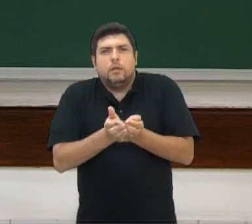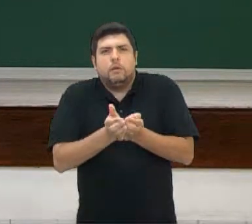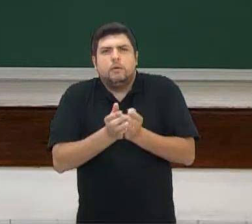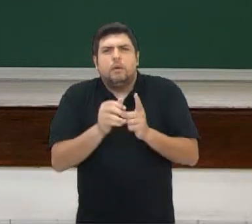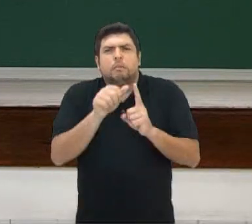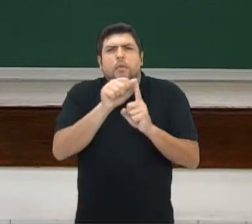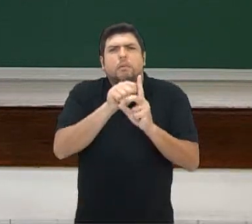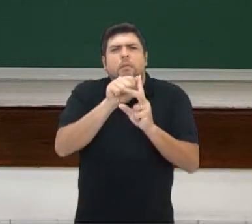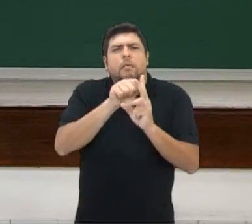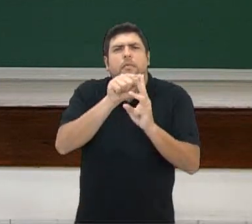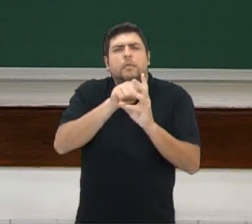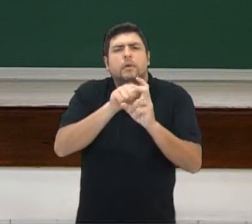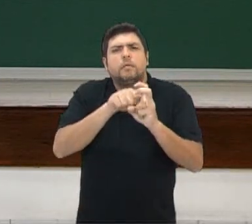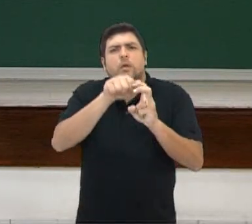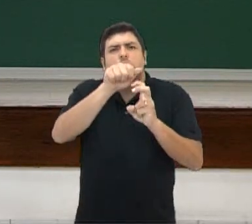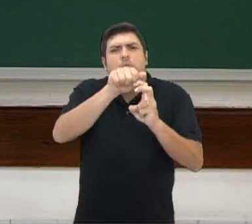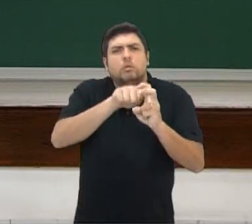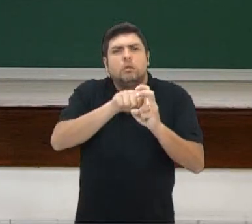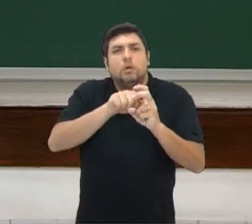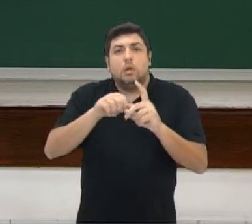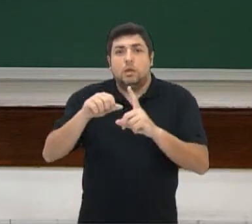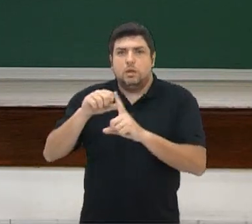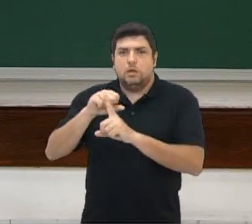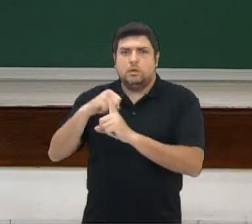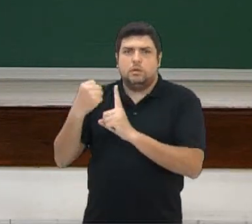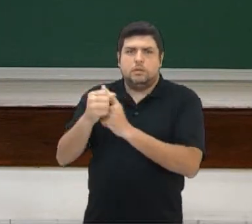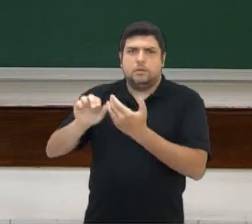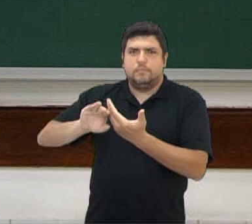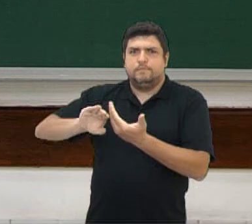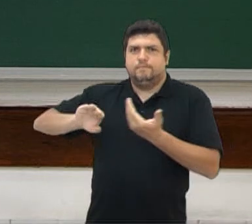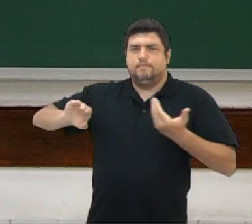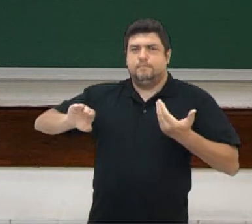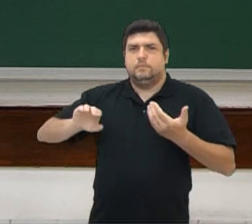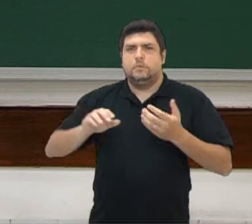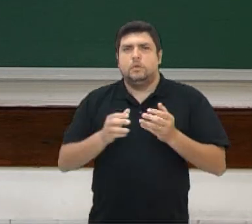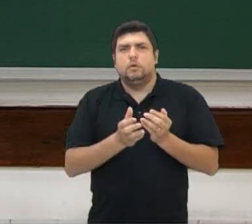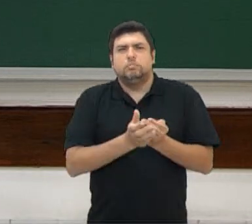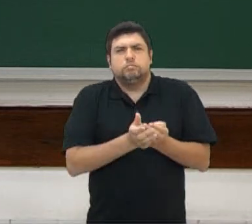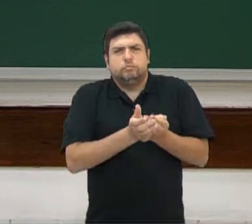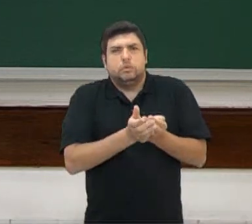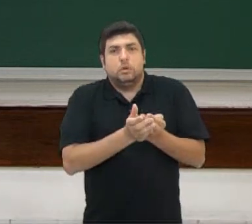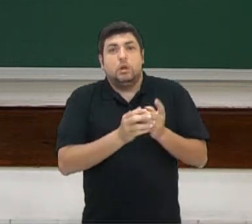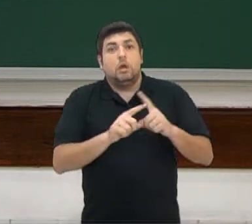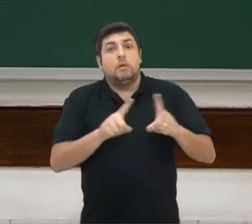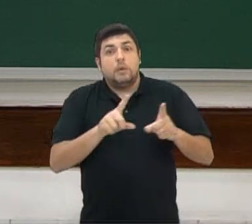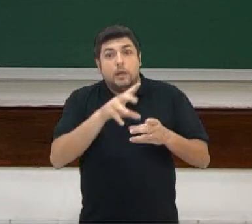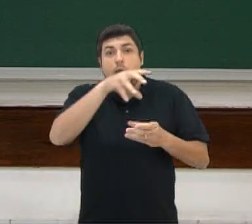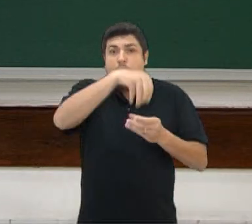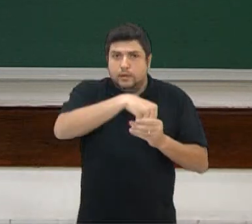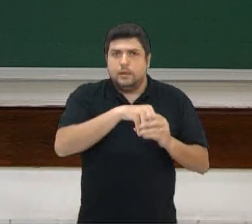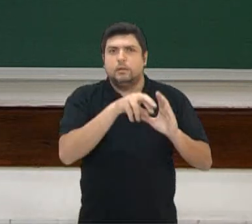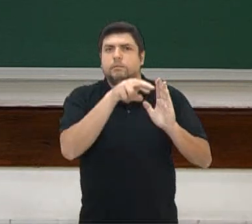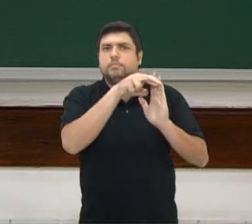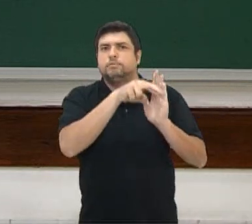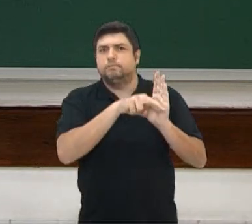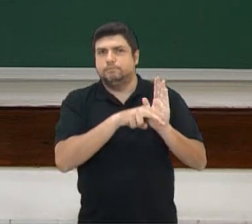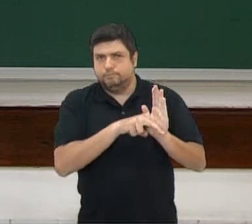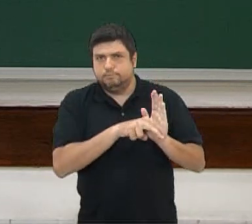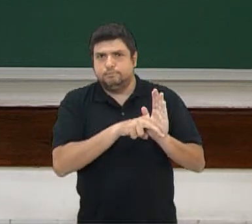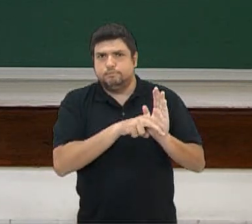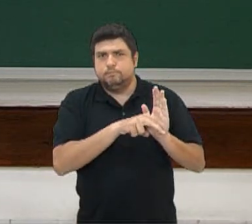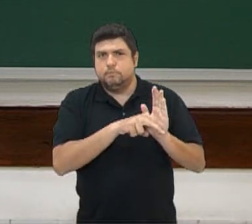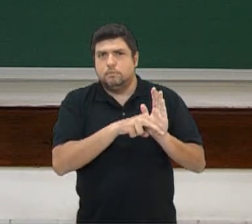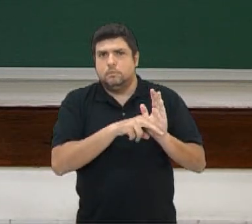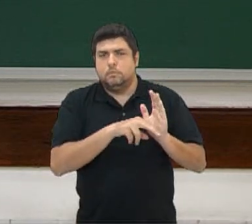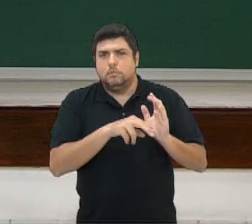mar, excluso da sociedade de maneira geral, mas cumprindo também suas normativas institucionais, né, através de meios